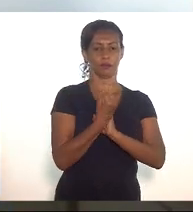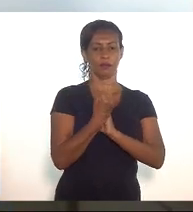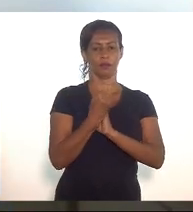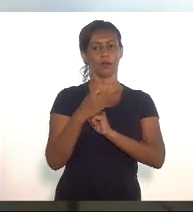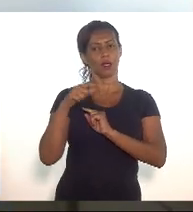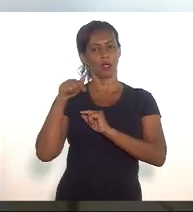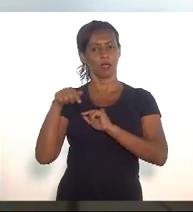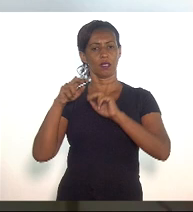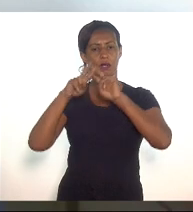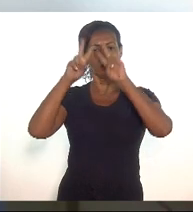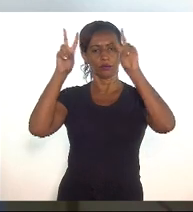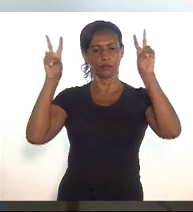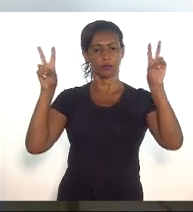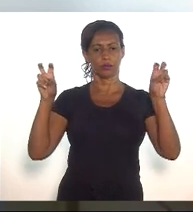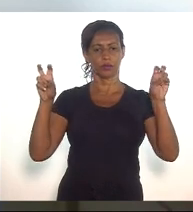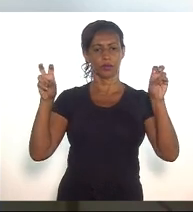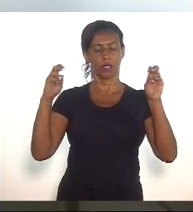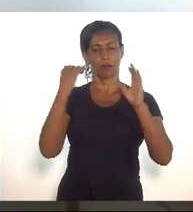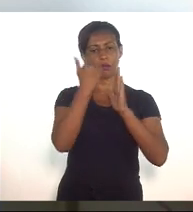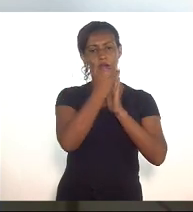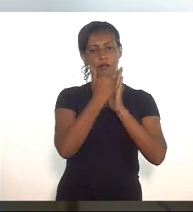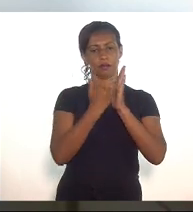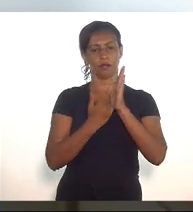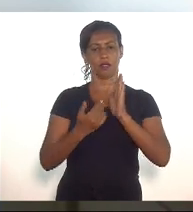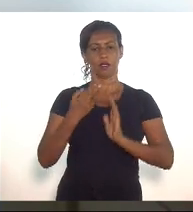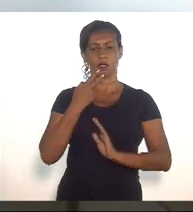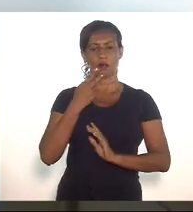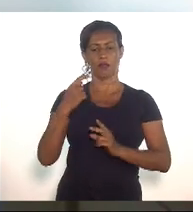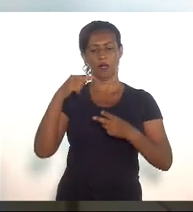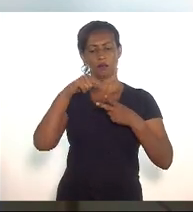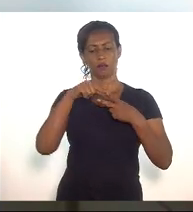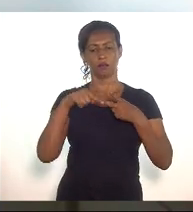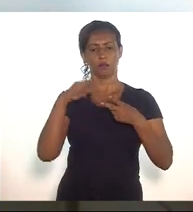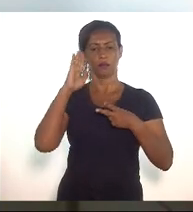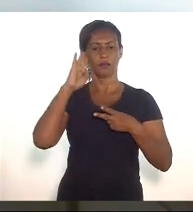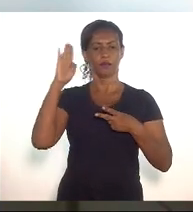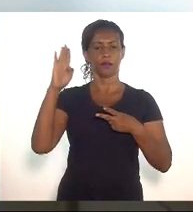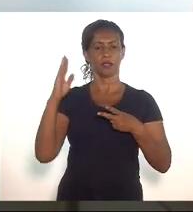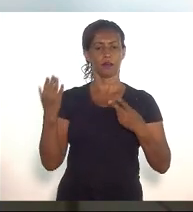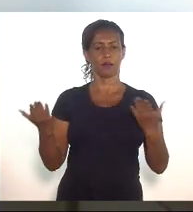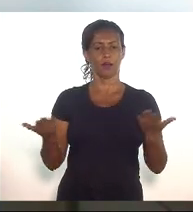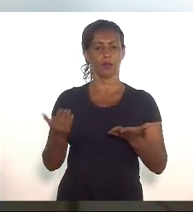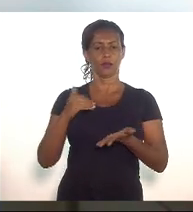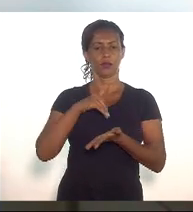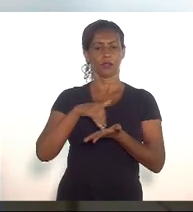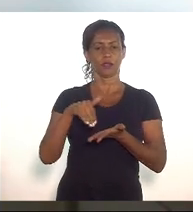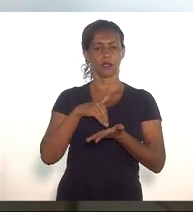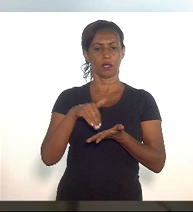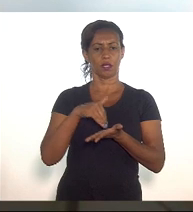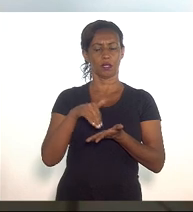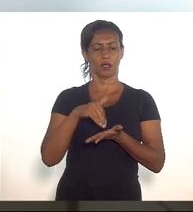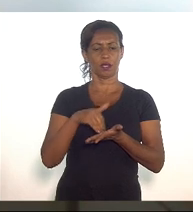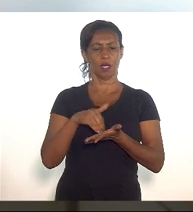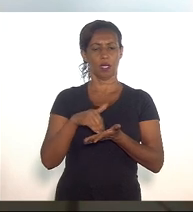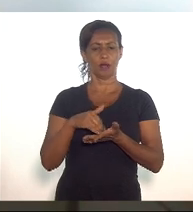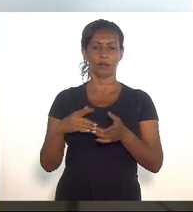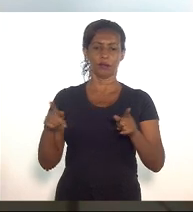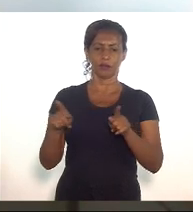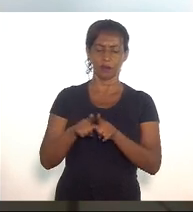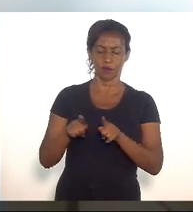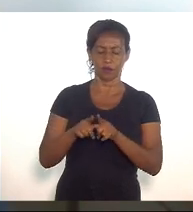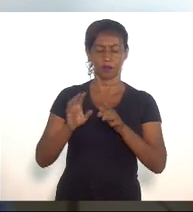essa será a abordagem, as duas questões centrais da abordagem do senhor secretário, que, evidentemente, tem